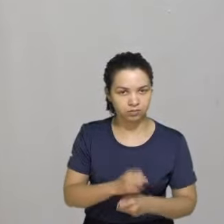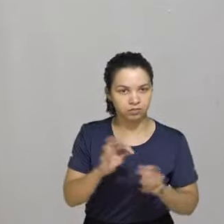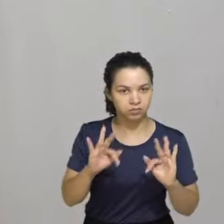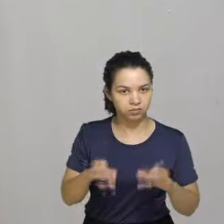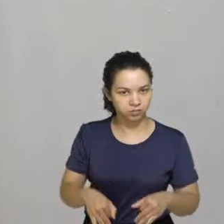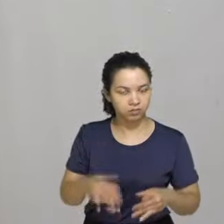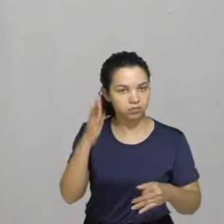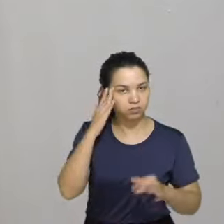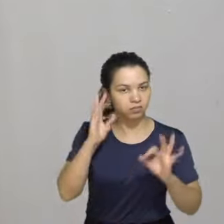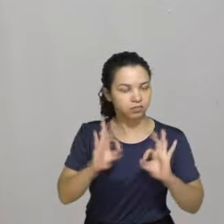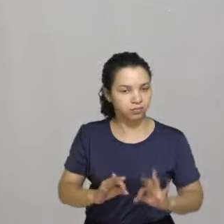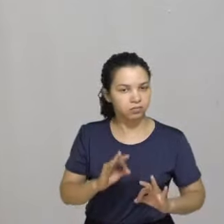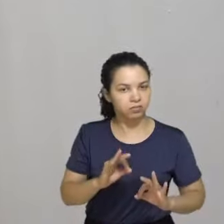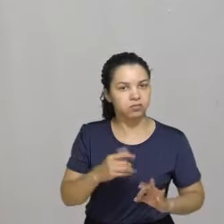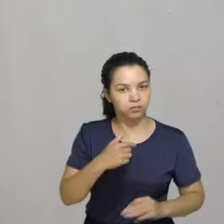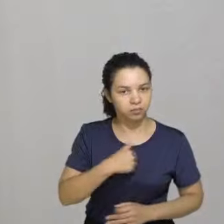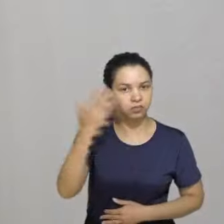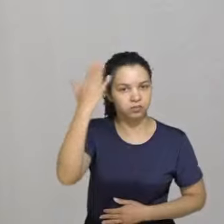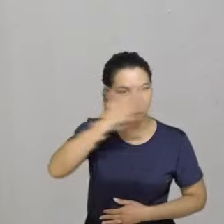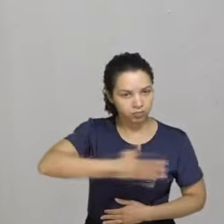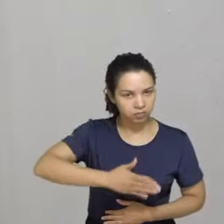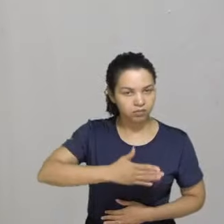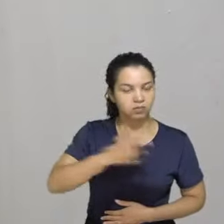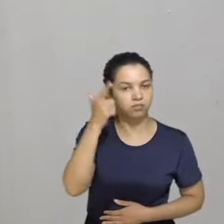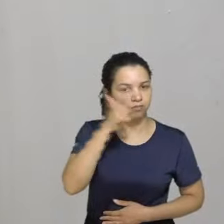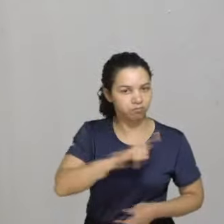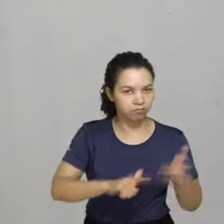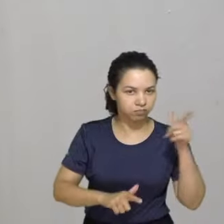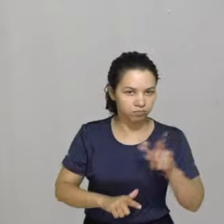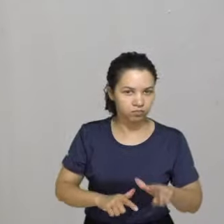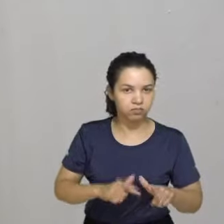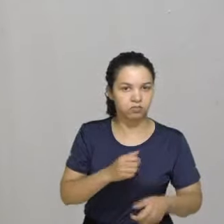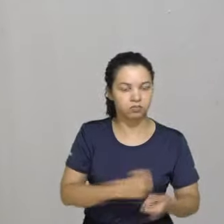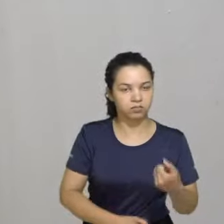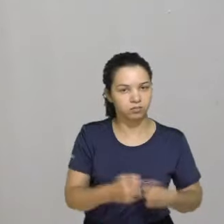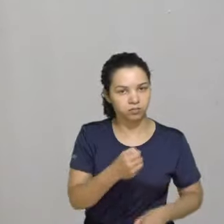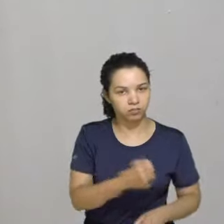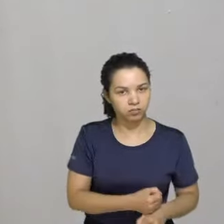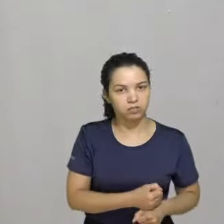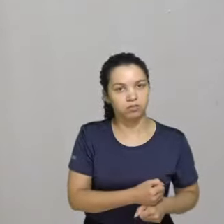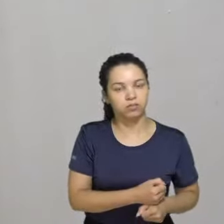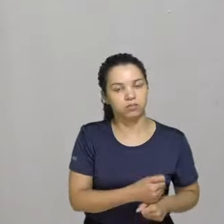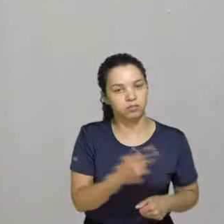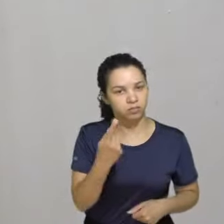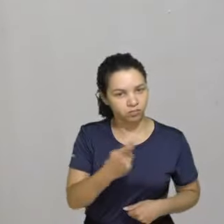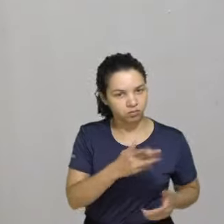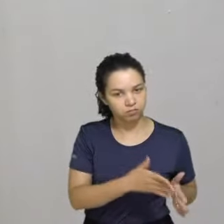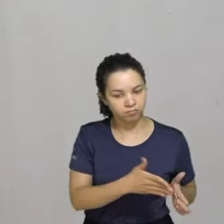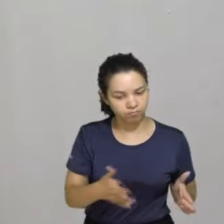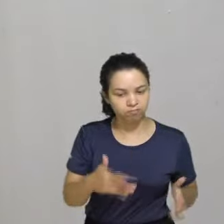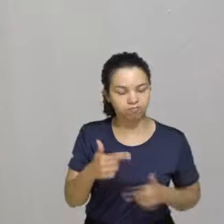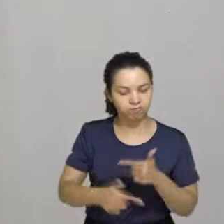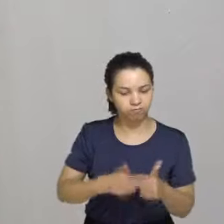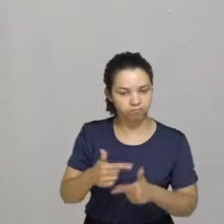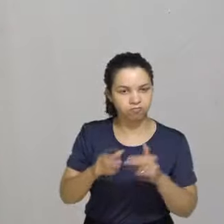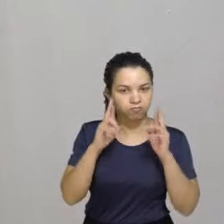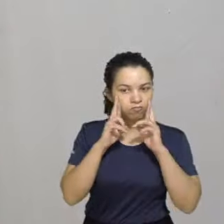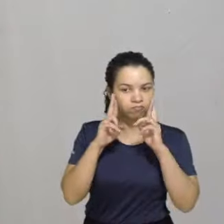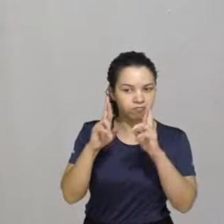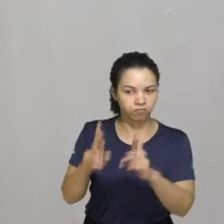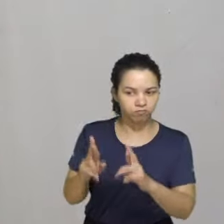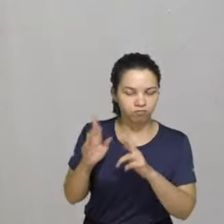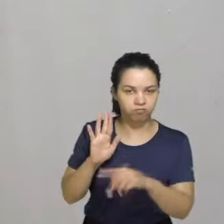cumprindo com o que prometo e prometi desde os meus primeiros anos como político, trabalhar com respeito pelas pessoas e por